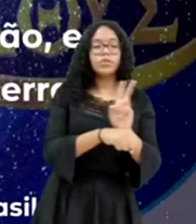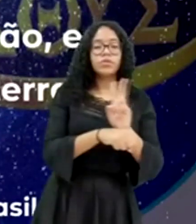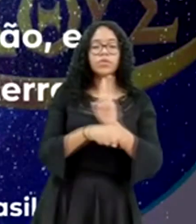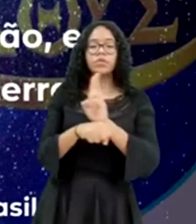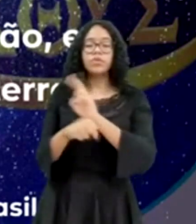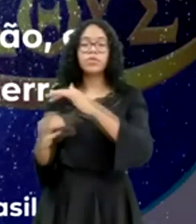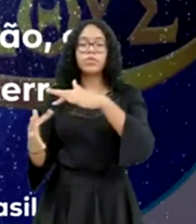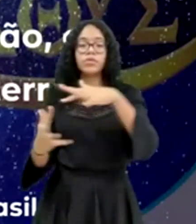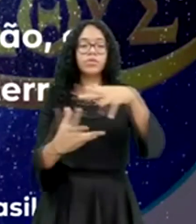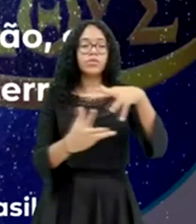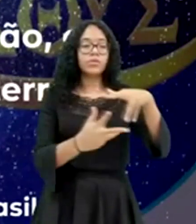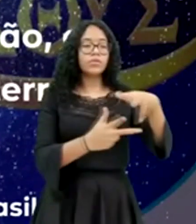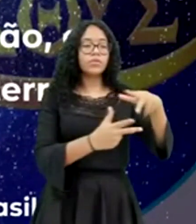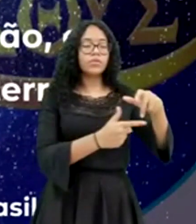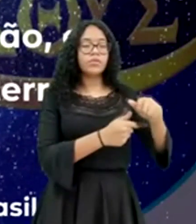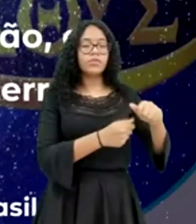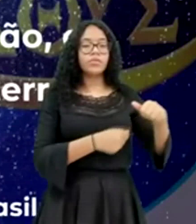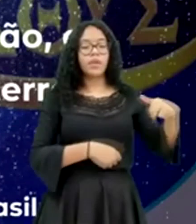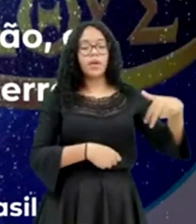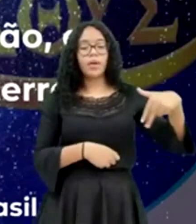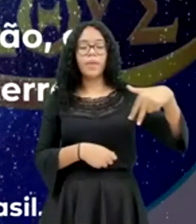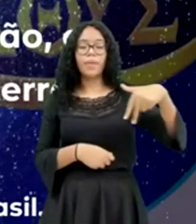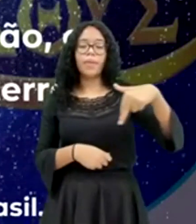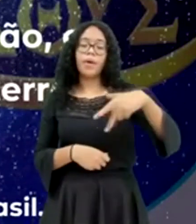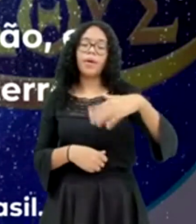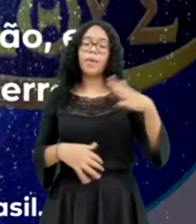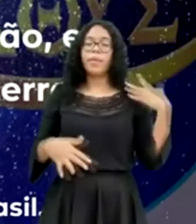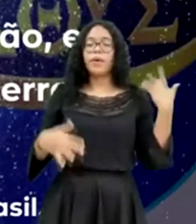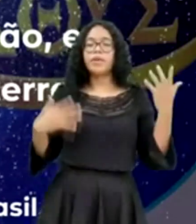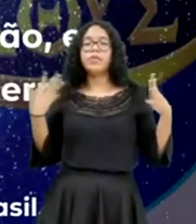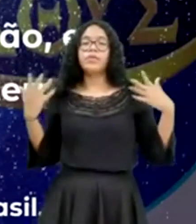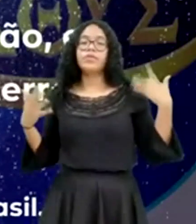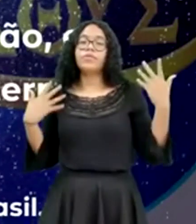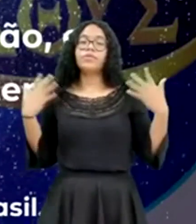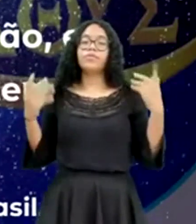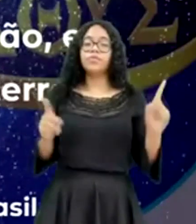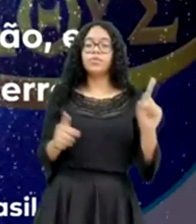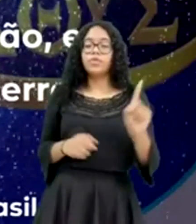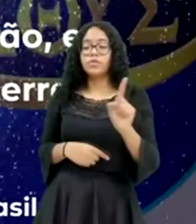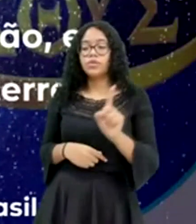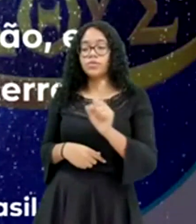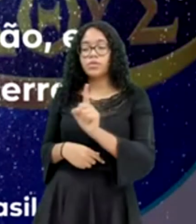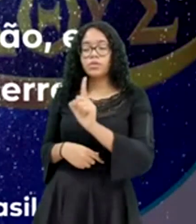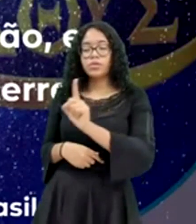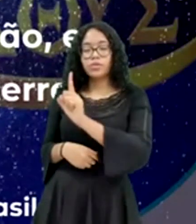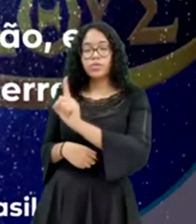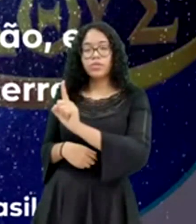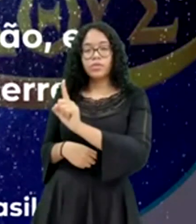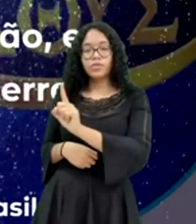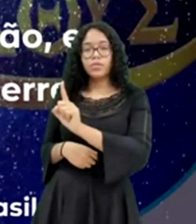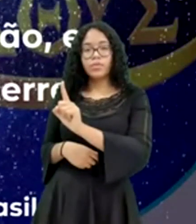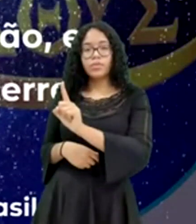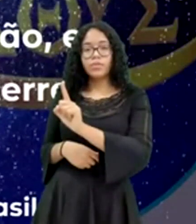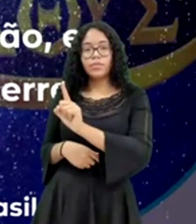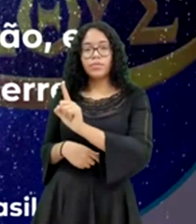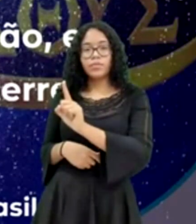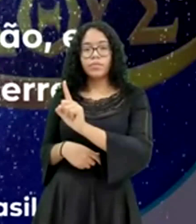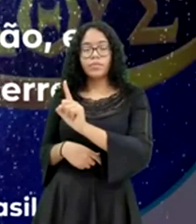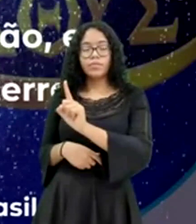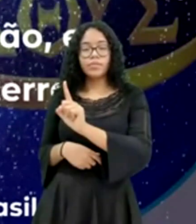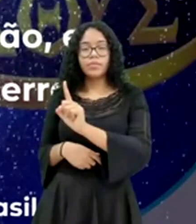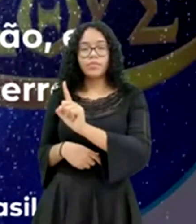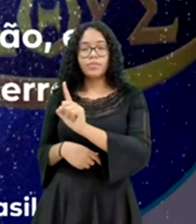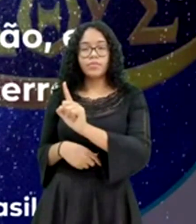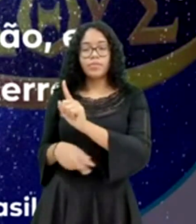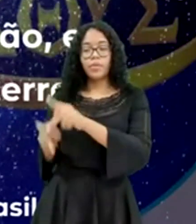Caminharam e vieram a Moisés e a Arão e a toda a congregação dos filhos de Israel